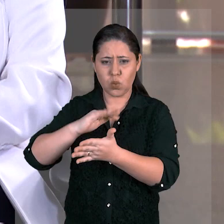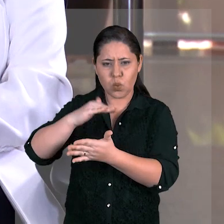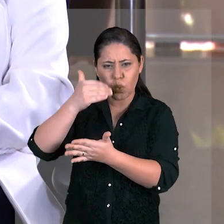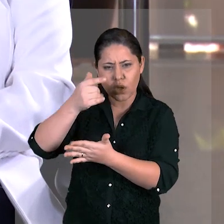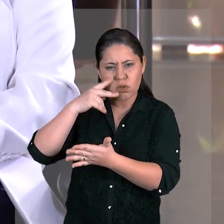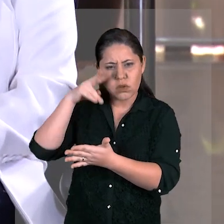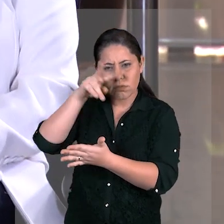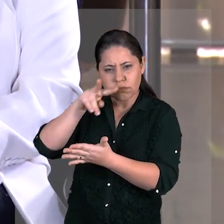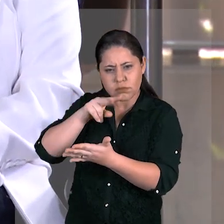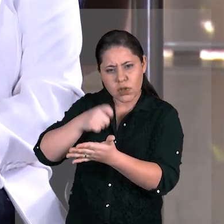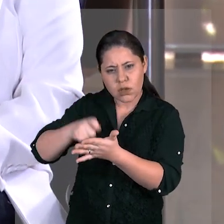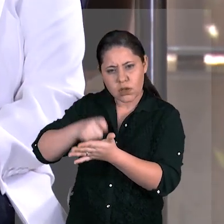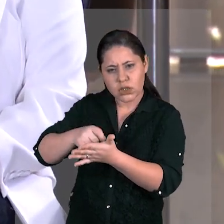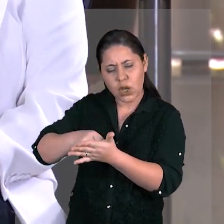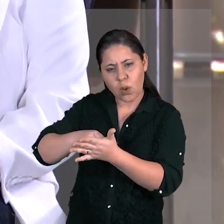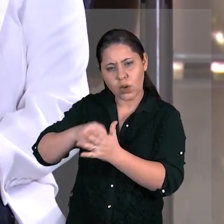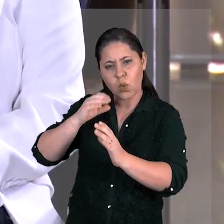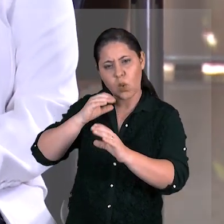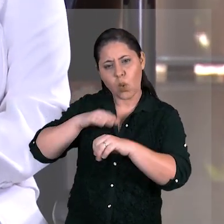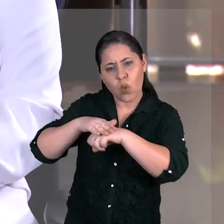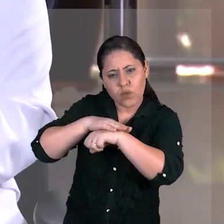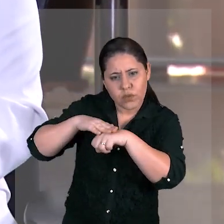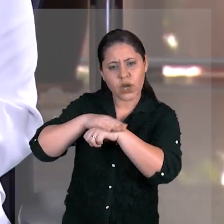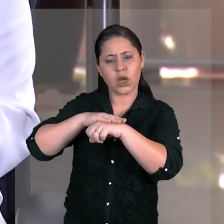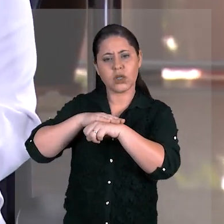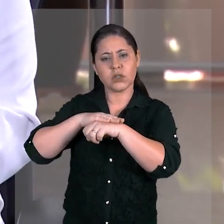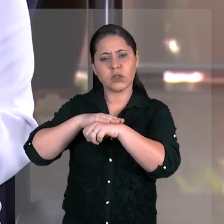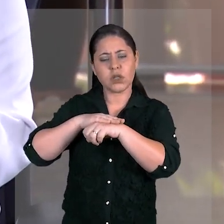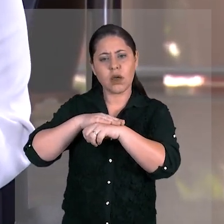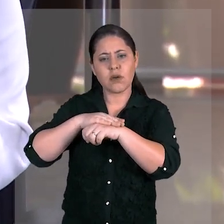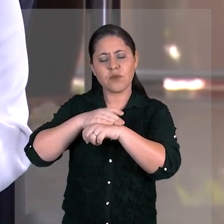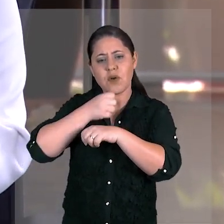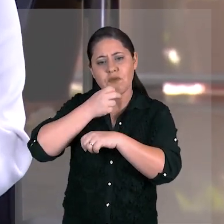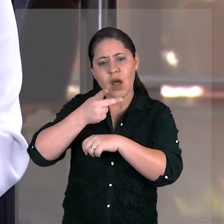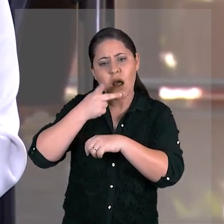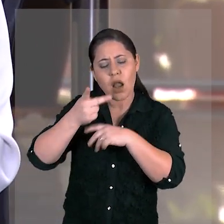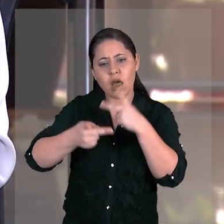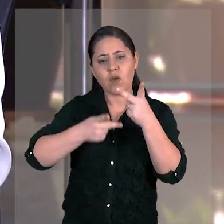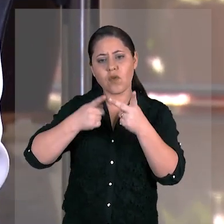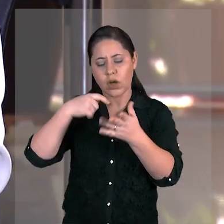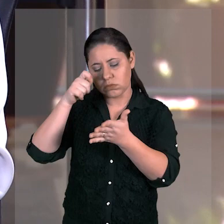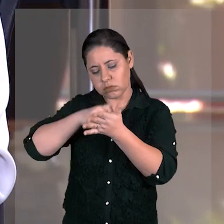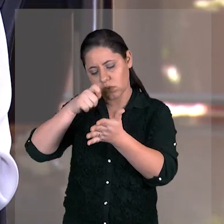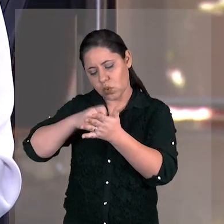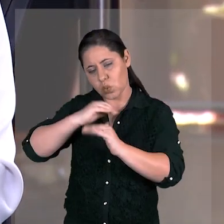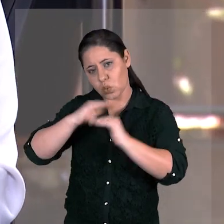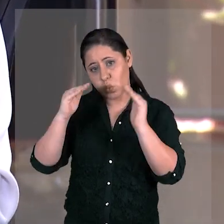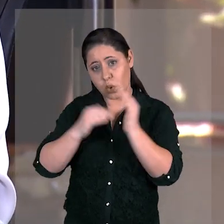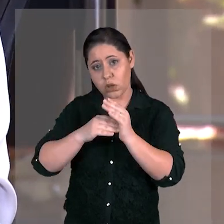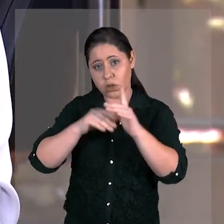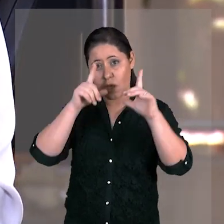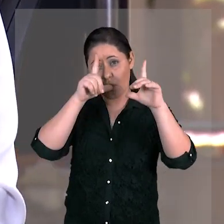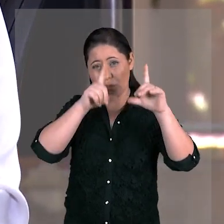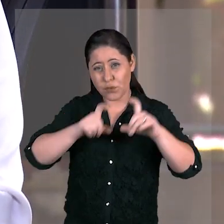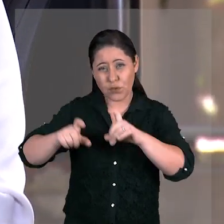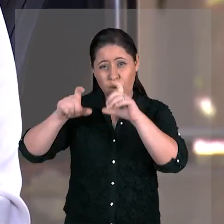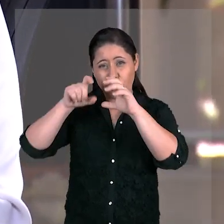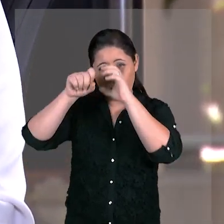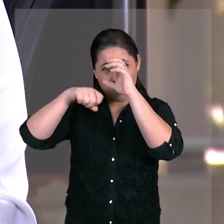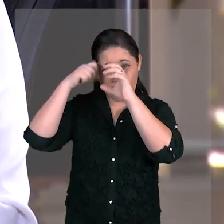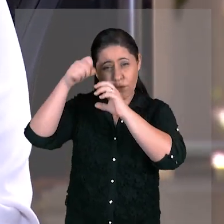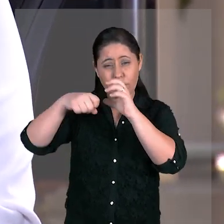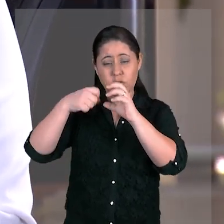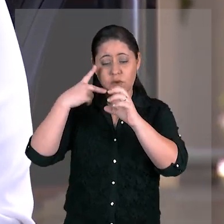Então, se é uma conversa, se é um áudio, ele vai relatar tudo que ele está vendo. Se é um vídeo, ele vai relatar tudo que ele está